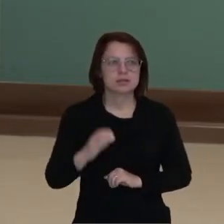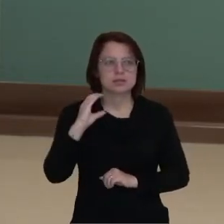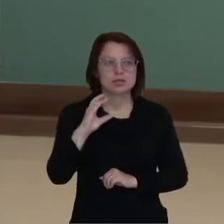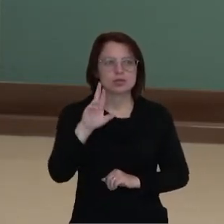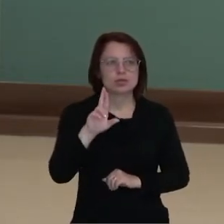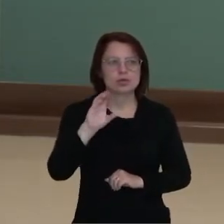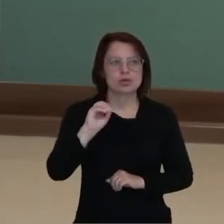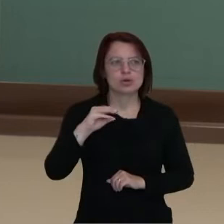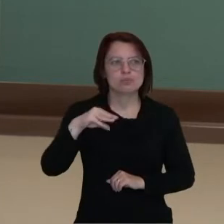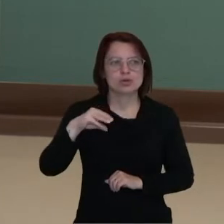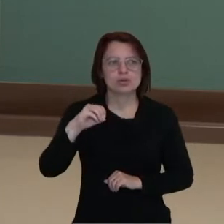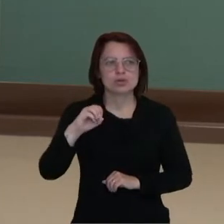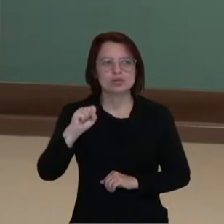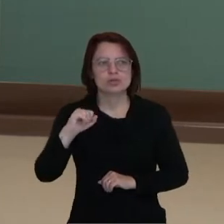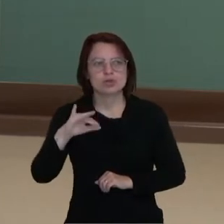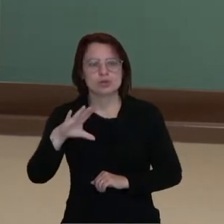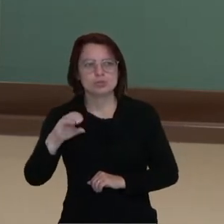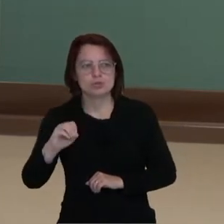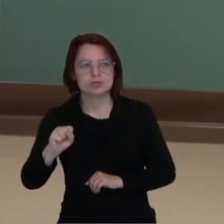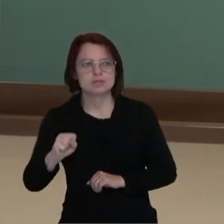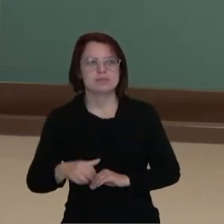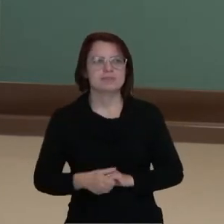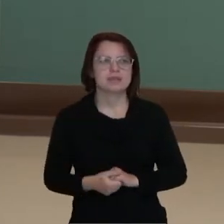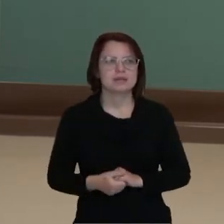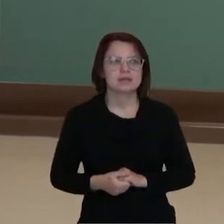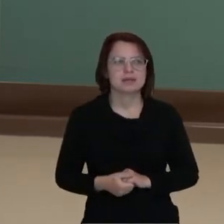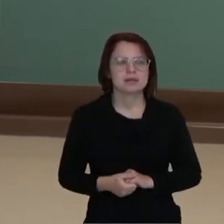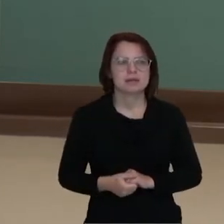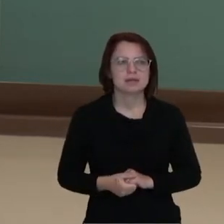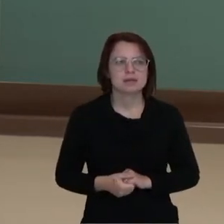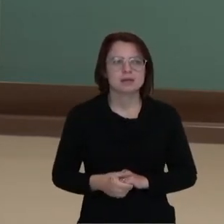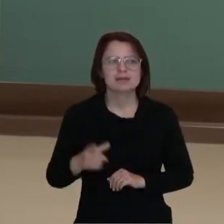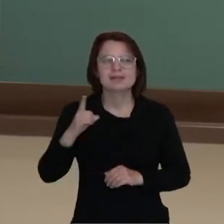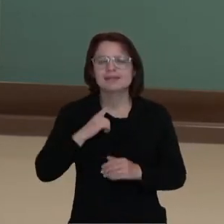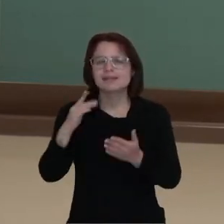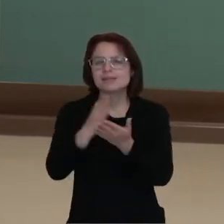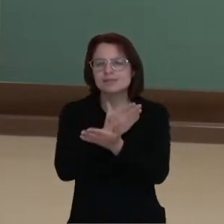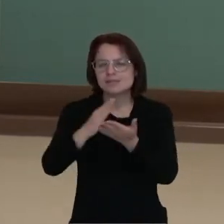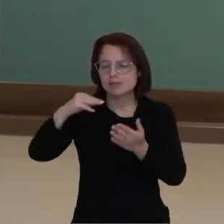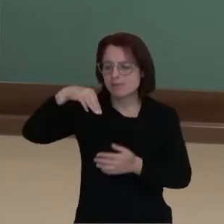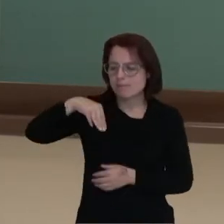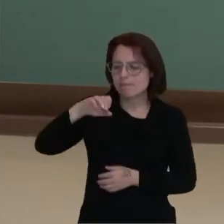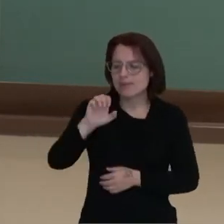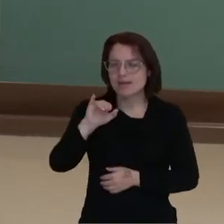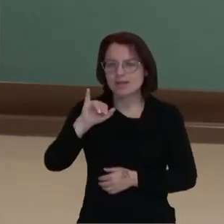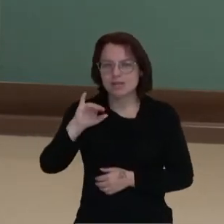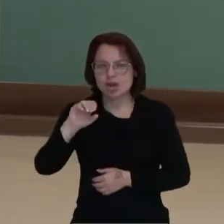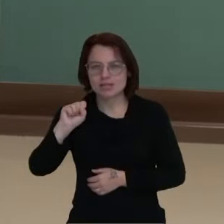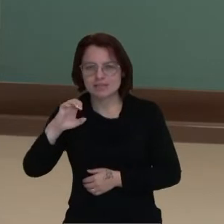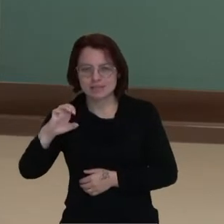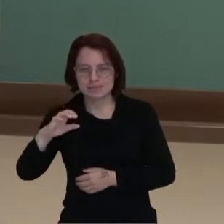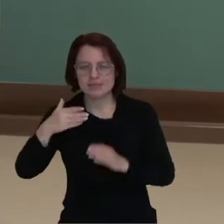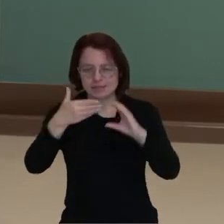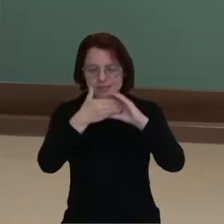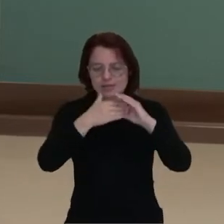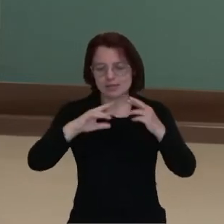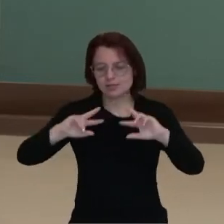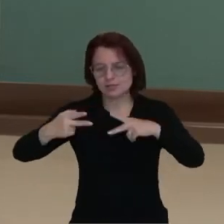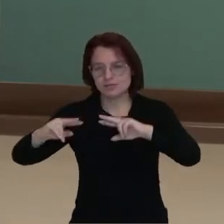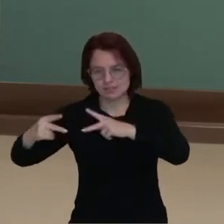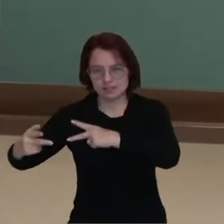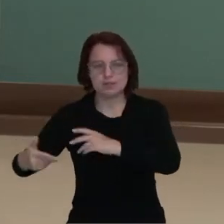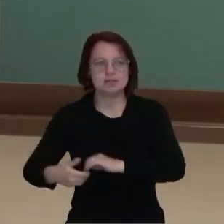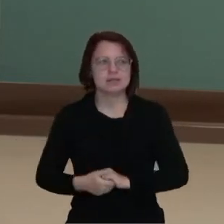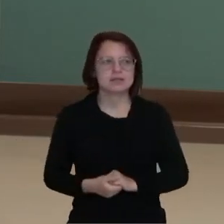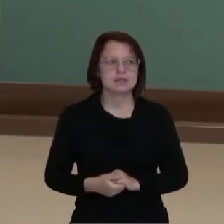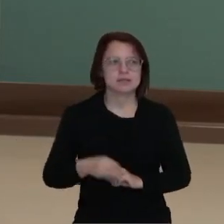Cromossomos homólogos são aqueles que vão se parear lá na meiose. Lembra da divisão celular que eu expliquei? Da meiose?